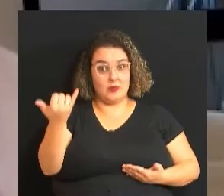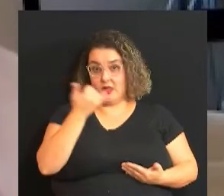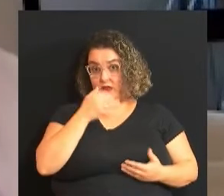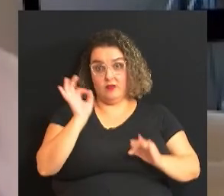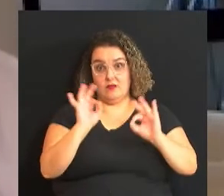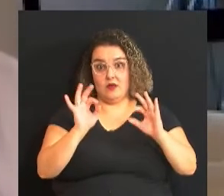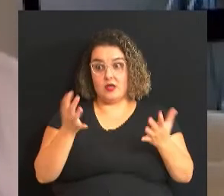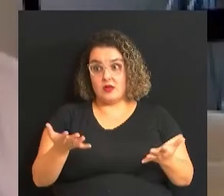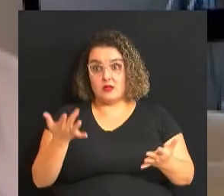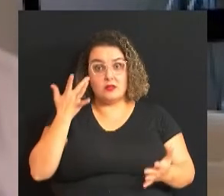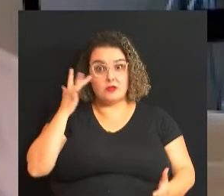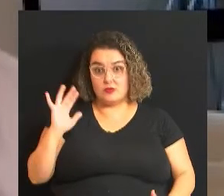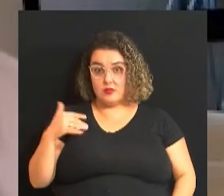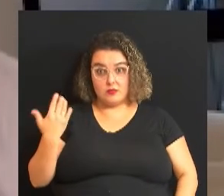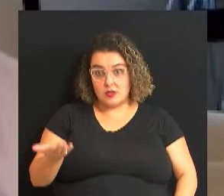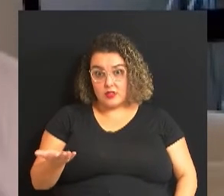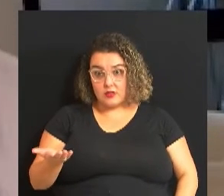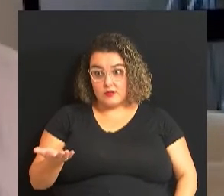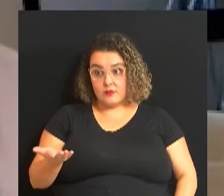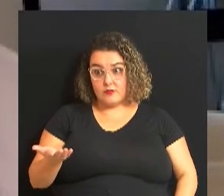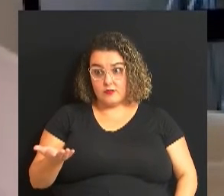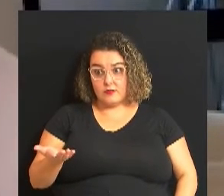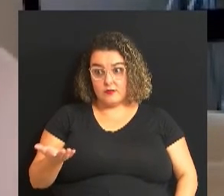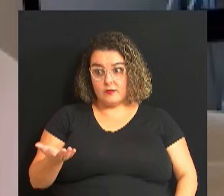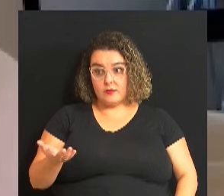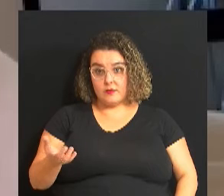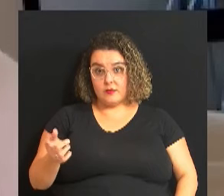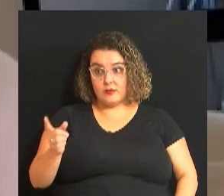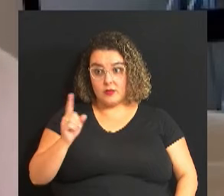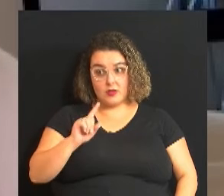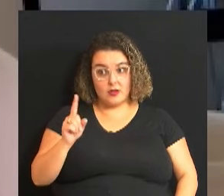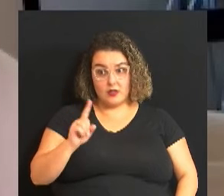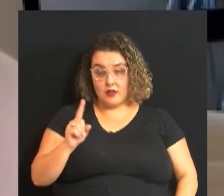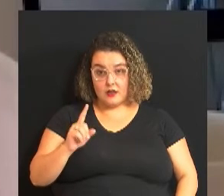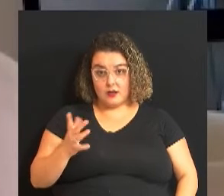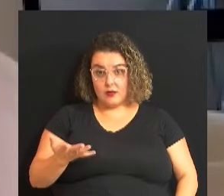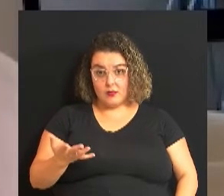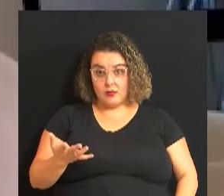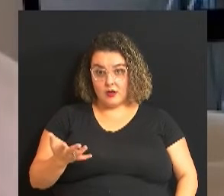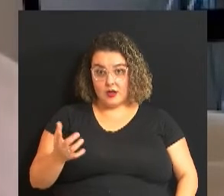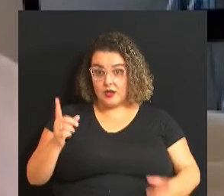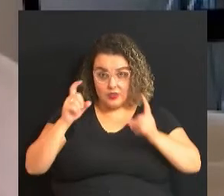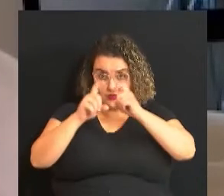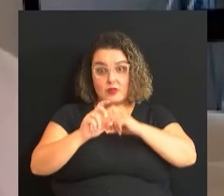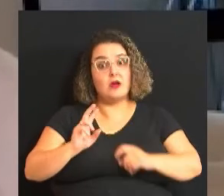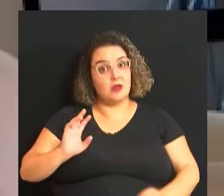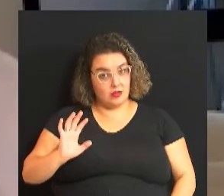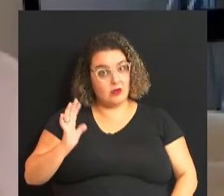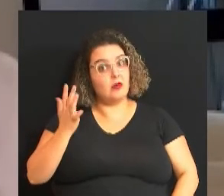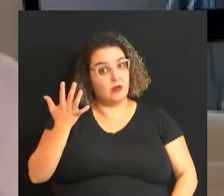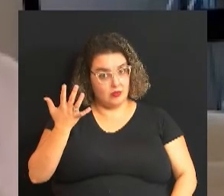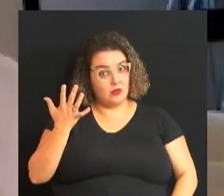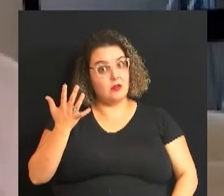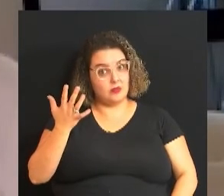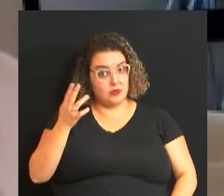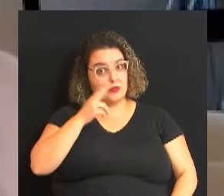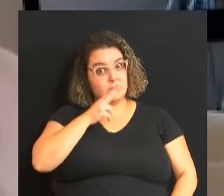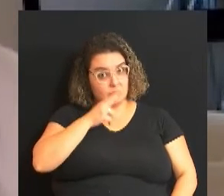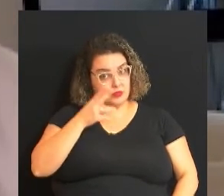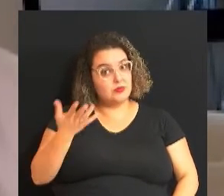ela não sabia disso. Vou dizer para você que isso não é uma situação assim tão rara, isso acontece em urgências,